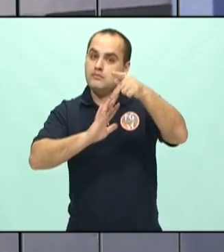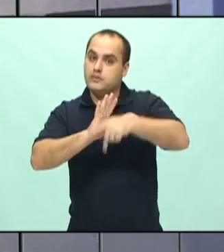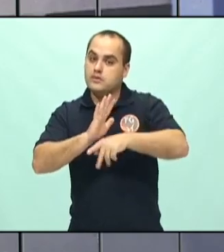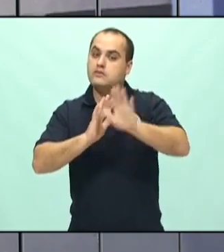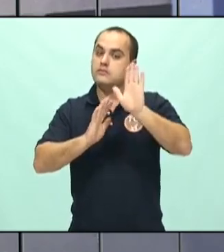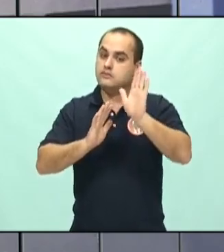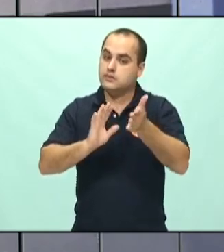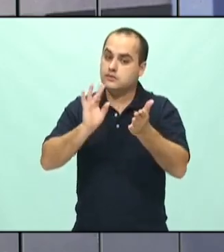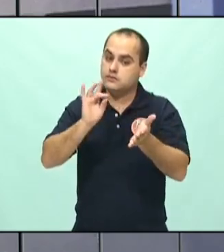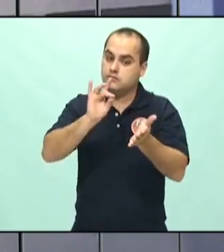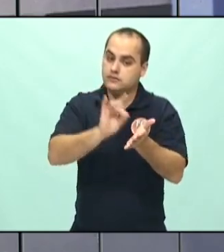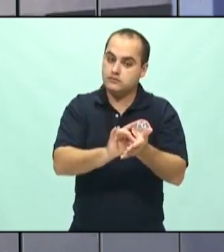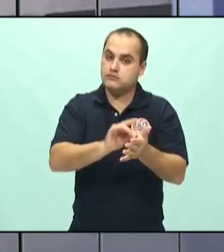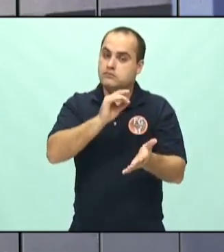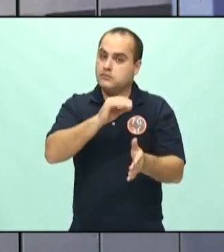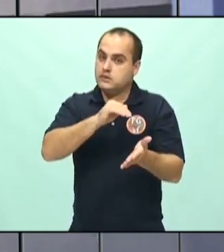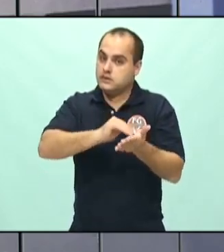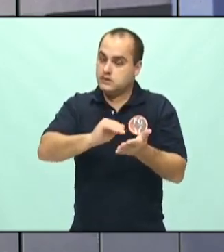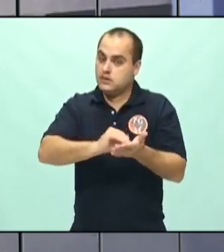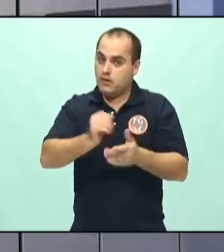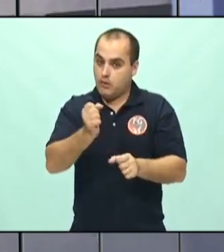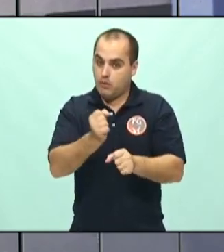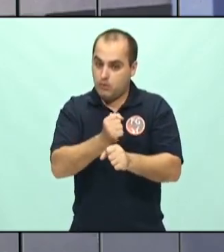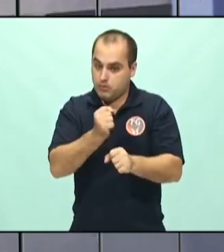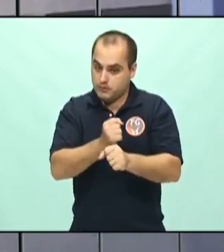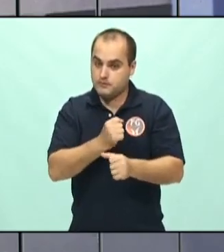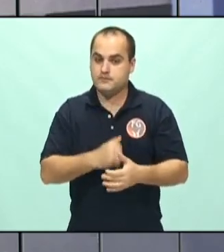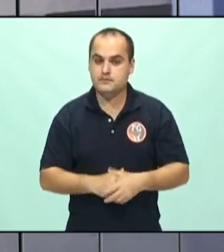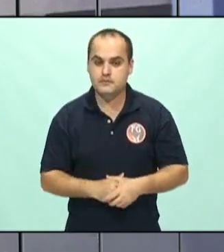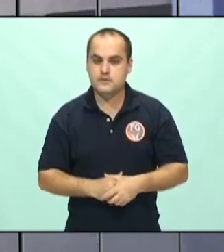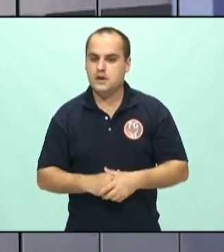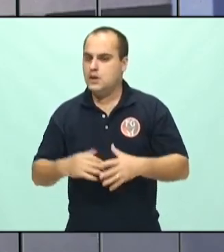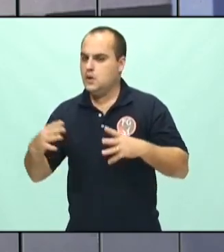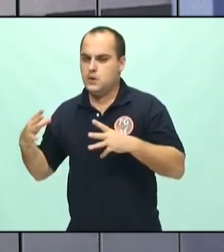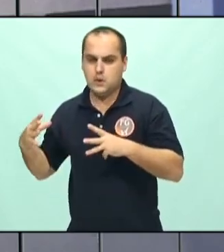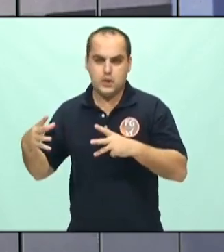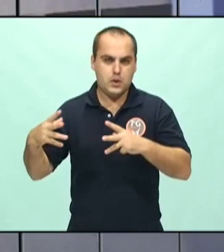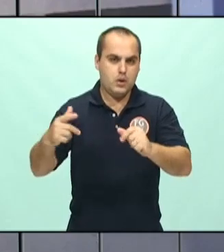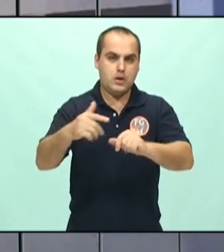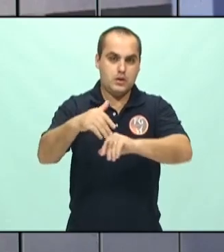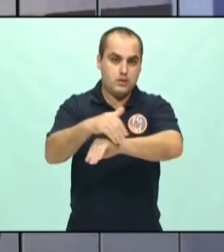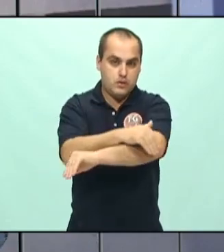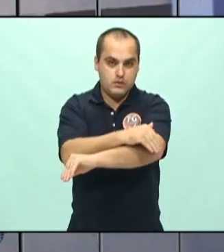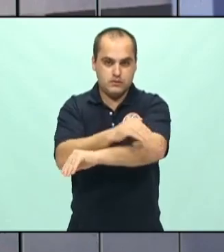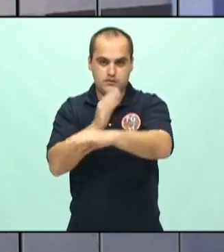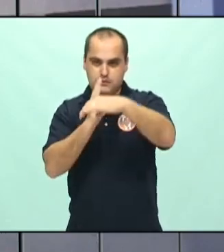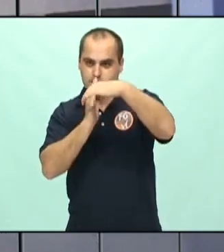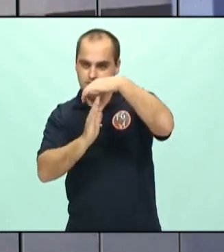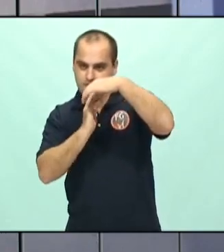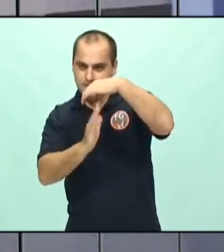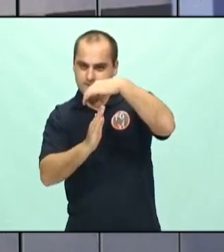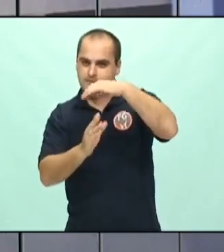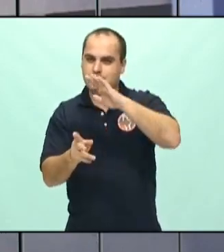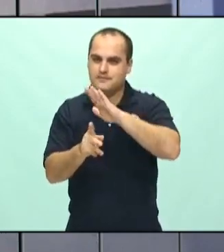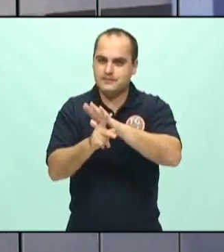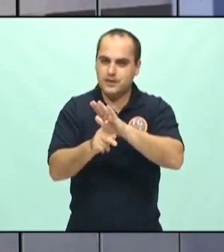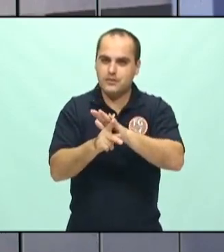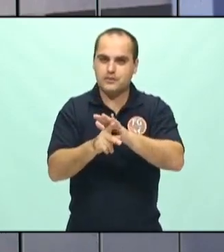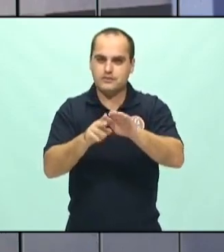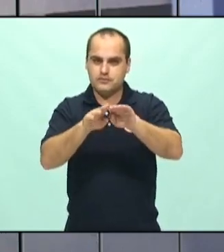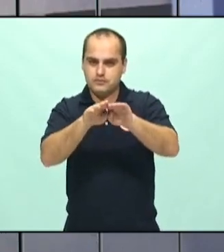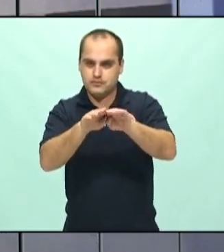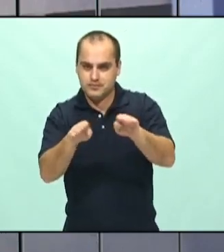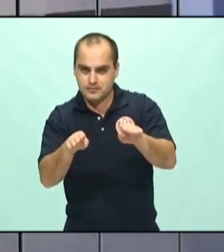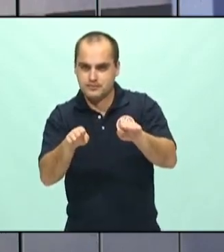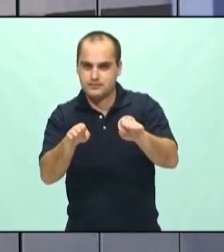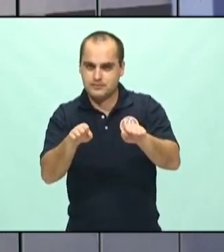nas secretaria de obras e urbanismo pra executar toda a avenida itaipava aquele alinhamento da rua que estava